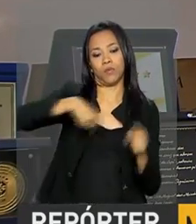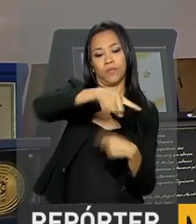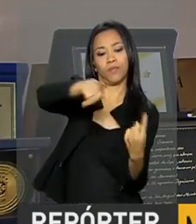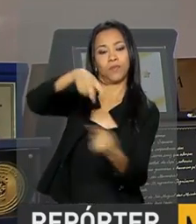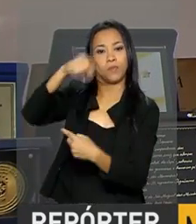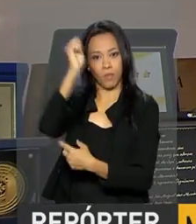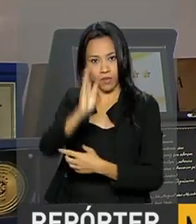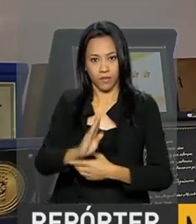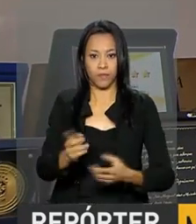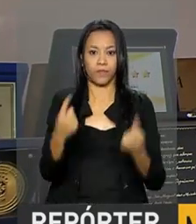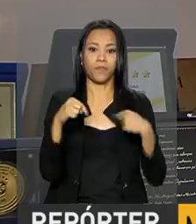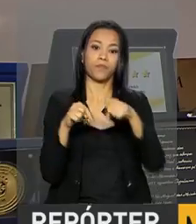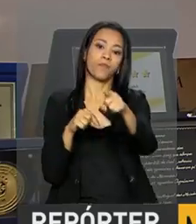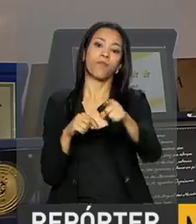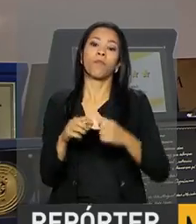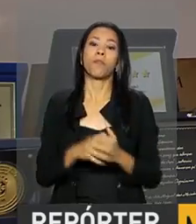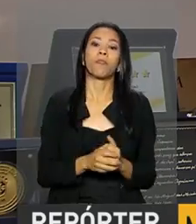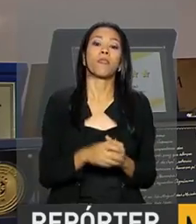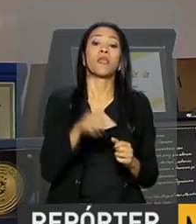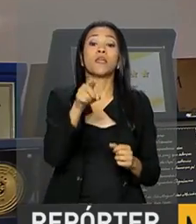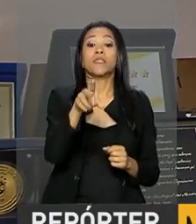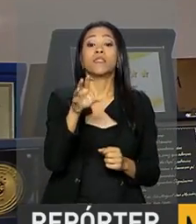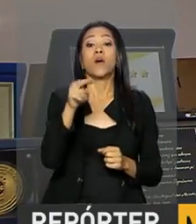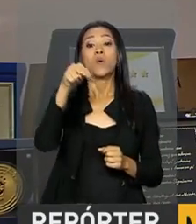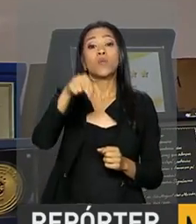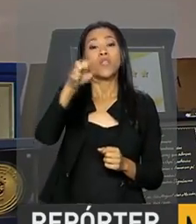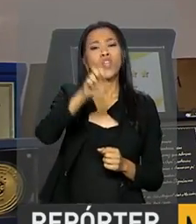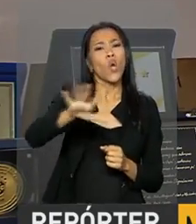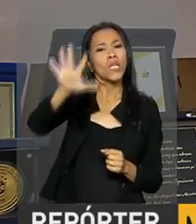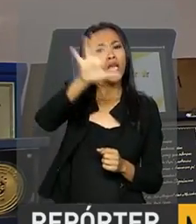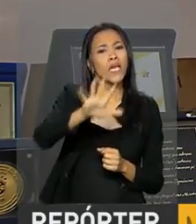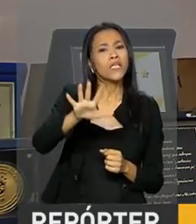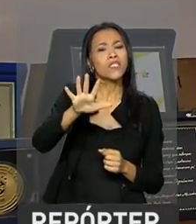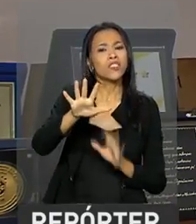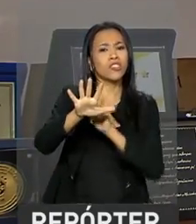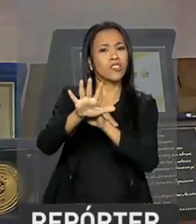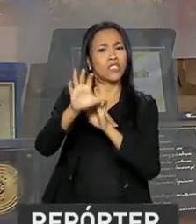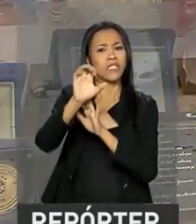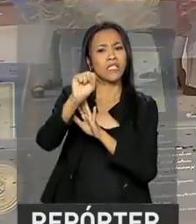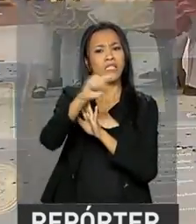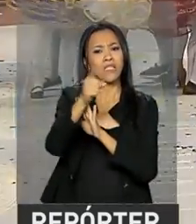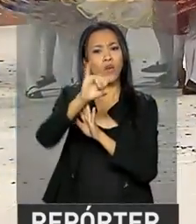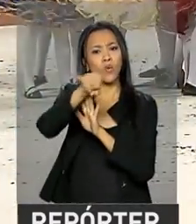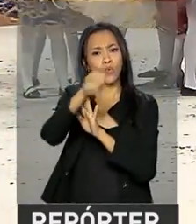João fosse tratado não como São João do Nordeste, mas como São João do Brasil, e